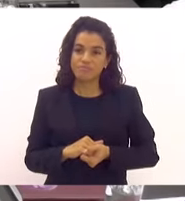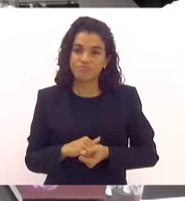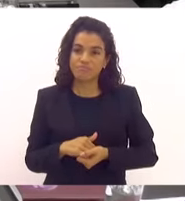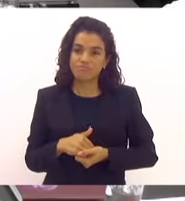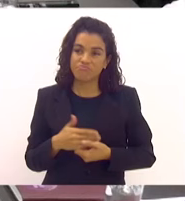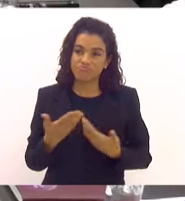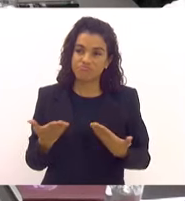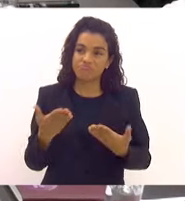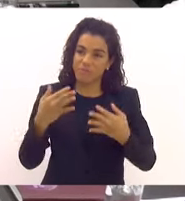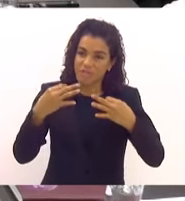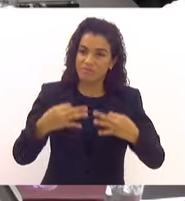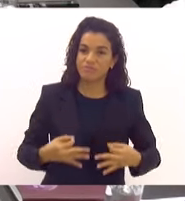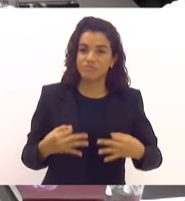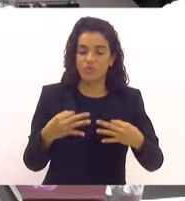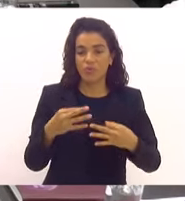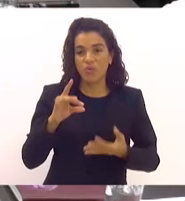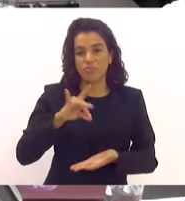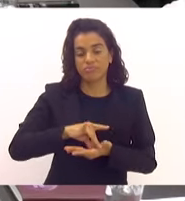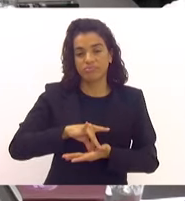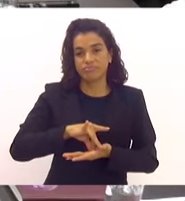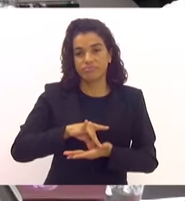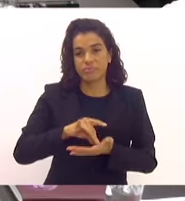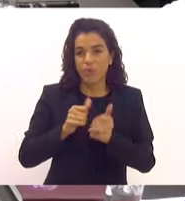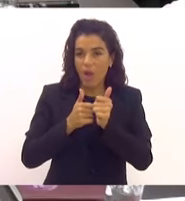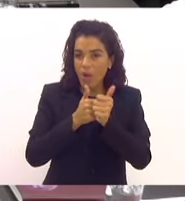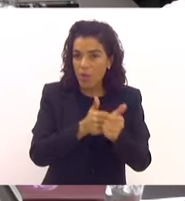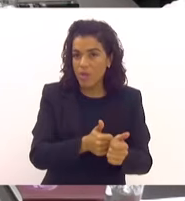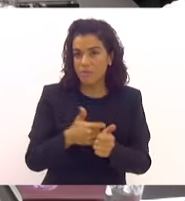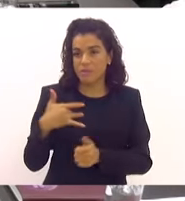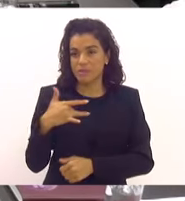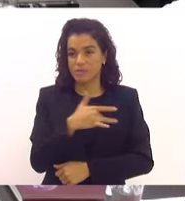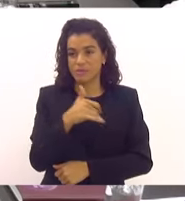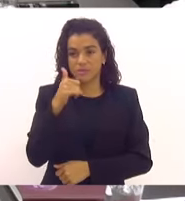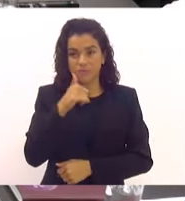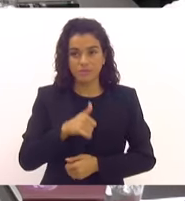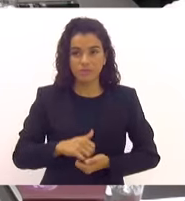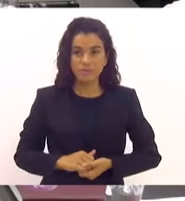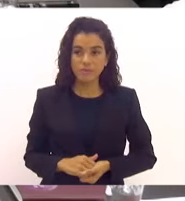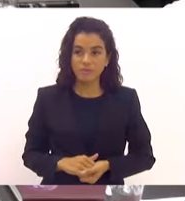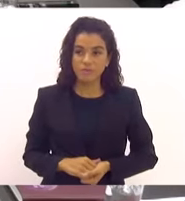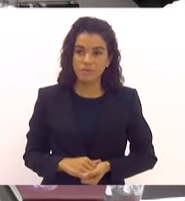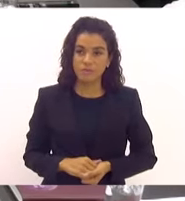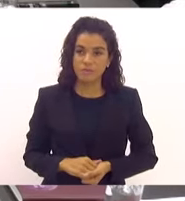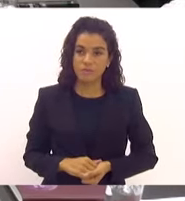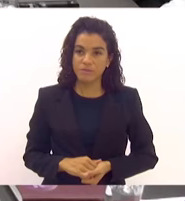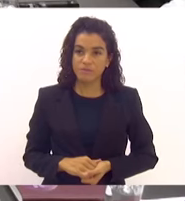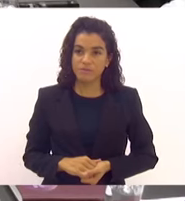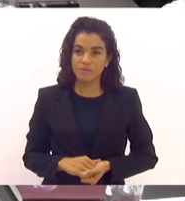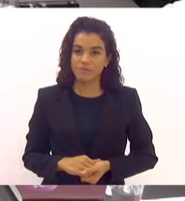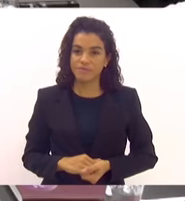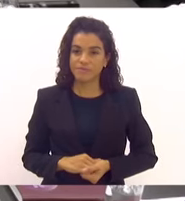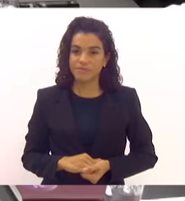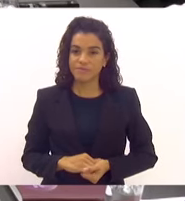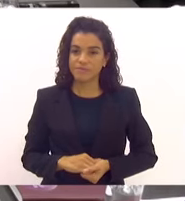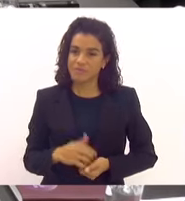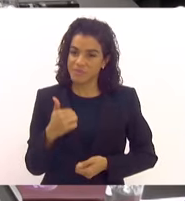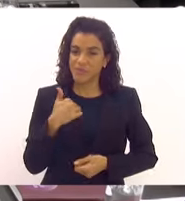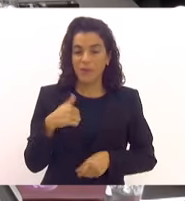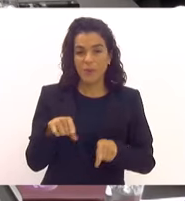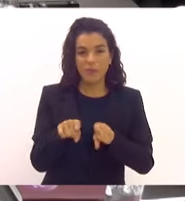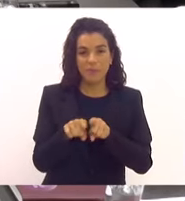isso seja, né, uma realidade no acompanhamento da saúde da mulher. Então, eu também estou aí, né,